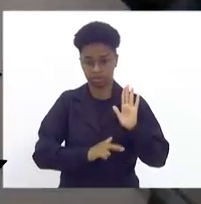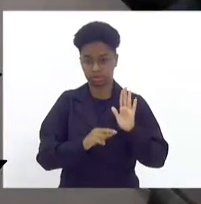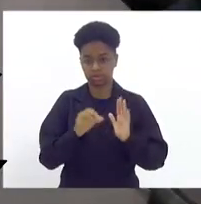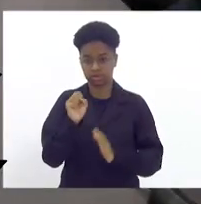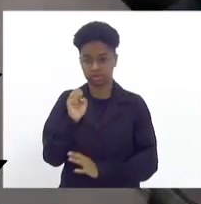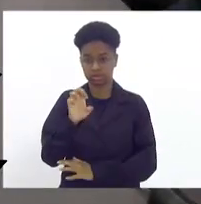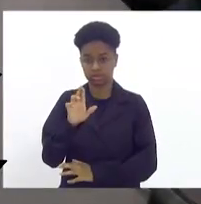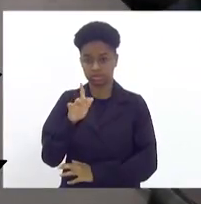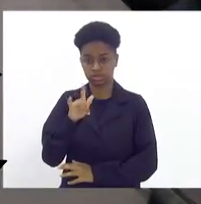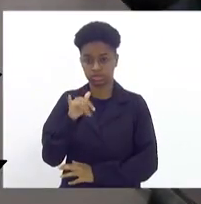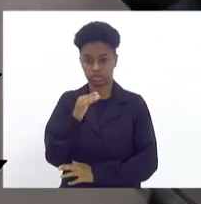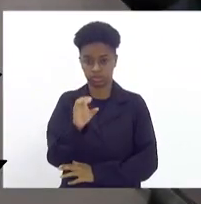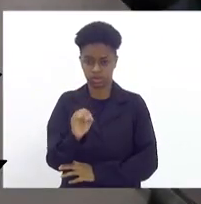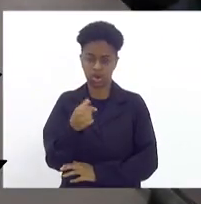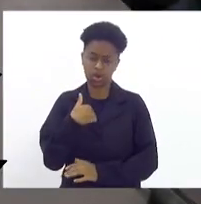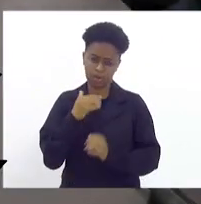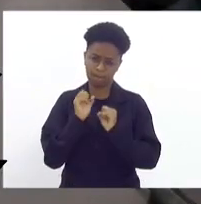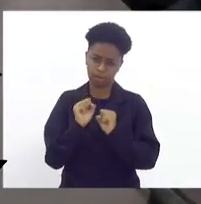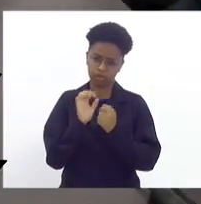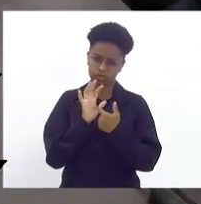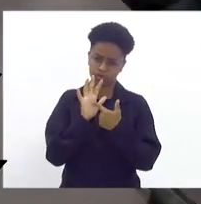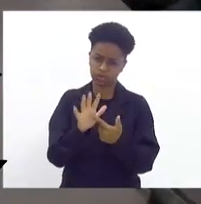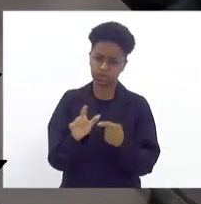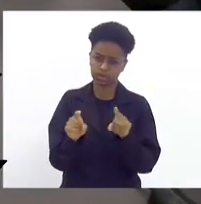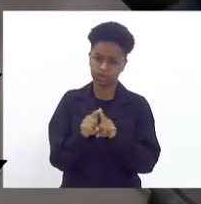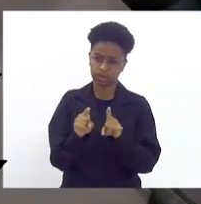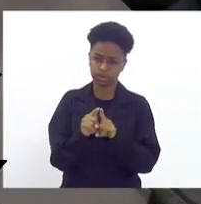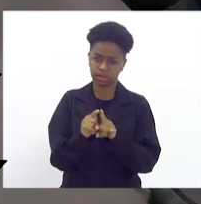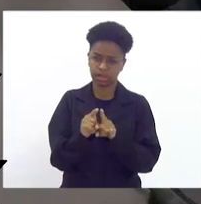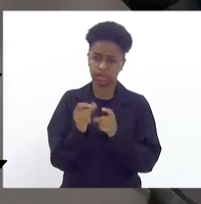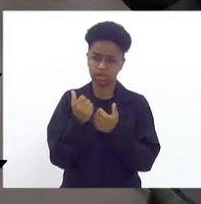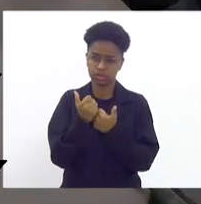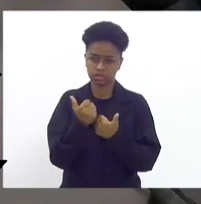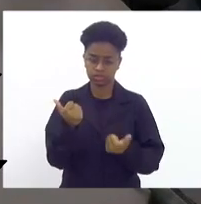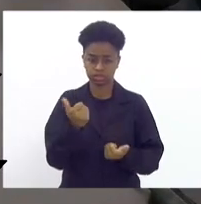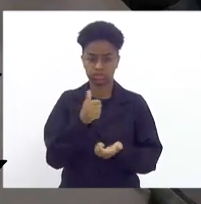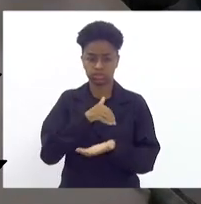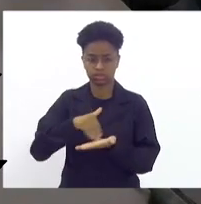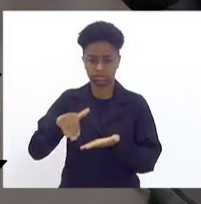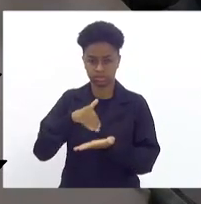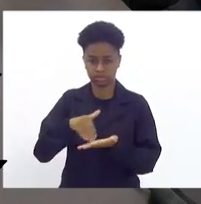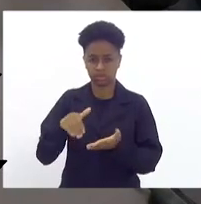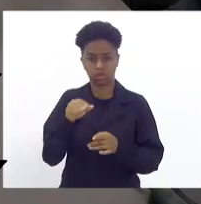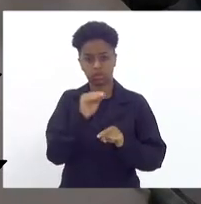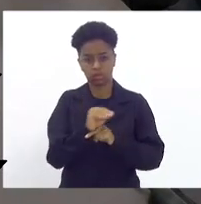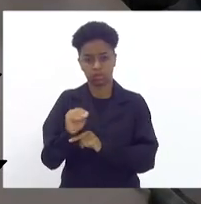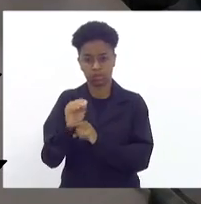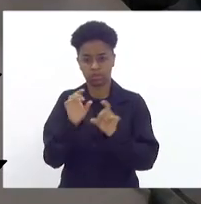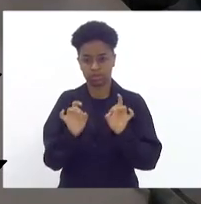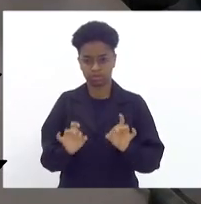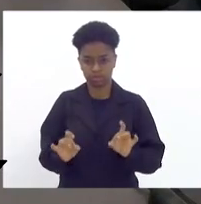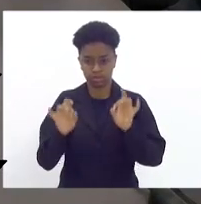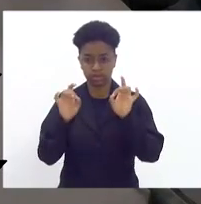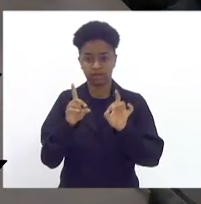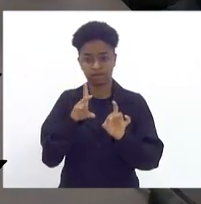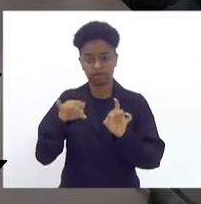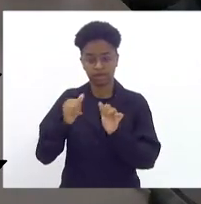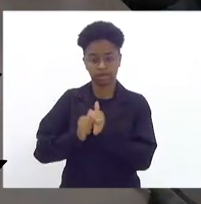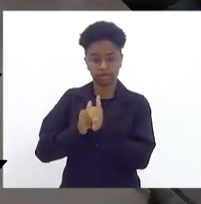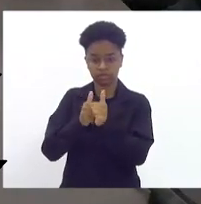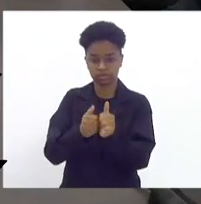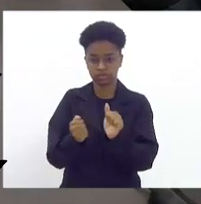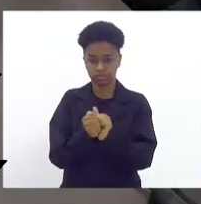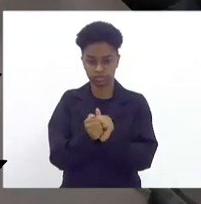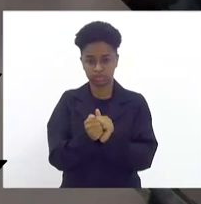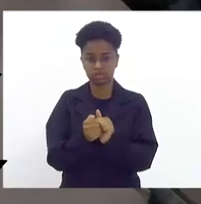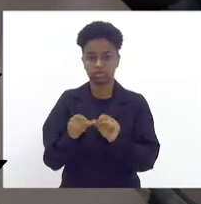Presidente, me permite apresentar, então, Yasha, que é da subsecretária de Cuidados Especiais, então ela vai fazer com a gente aqui hoje a